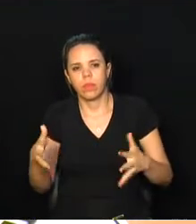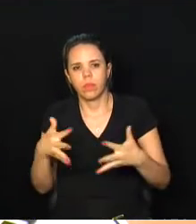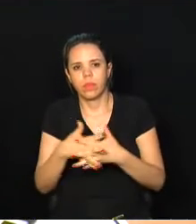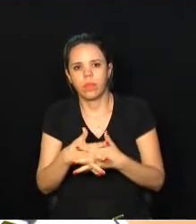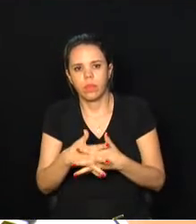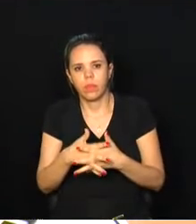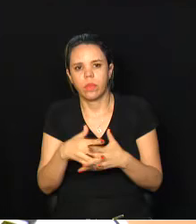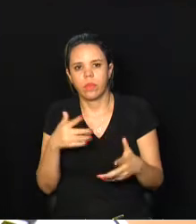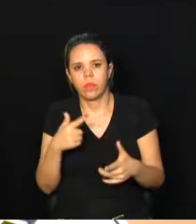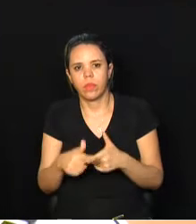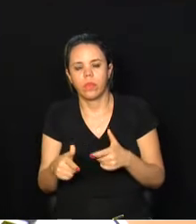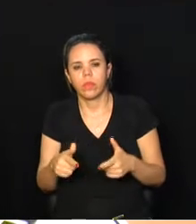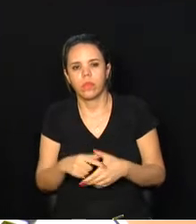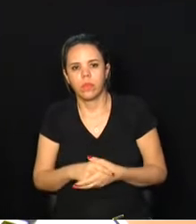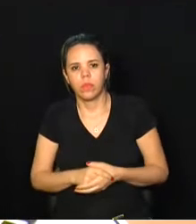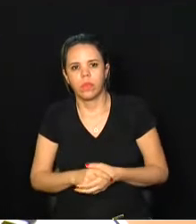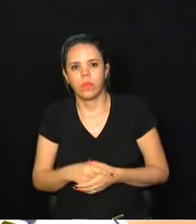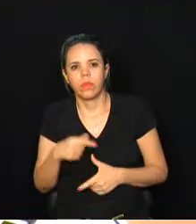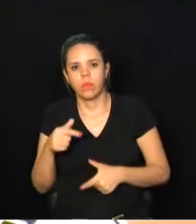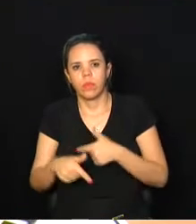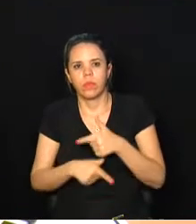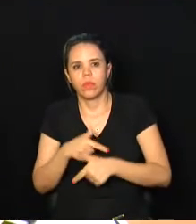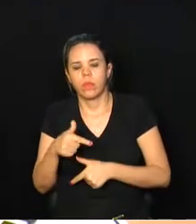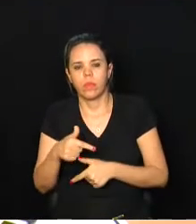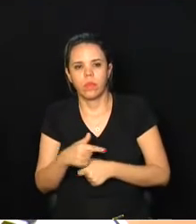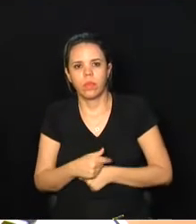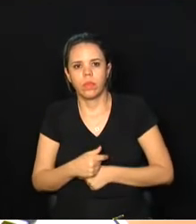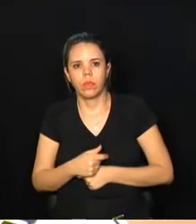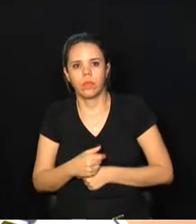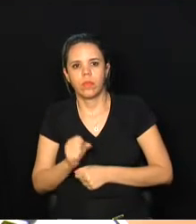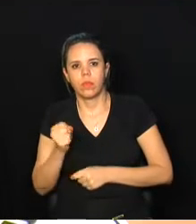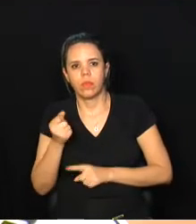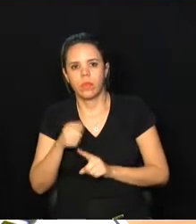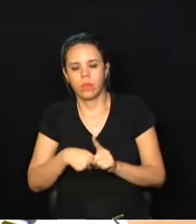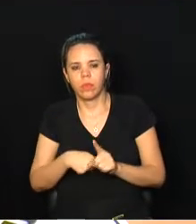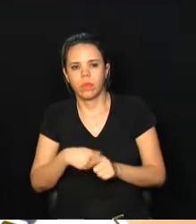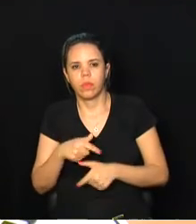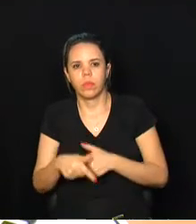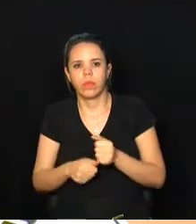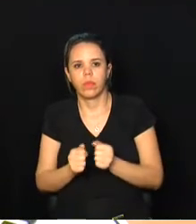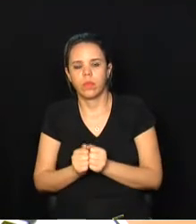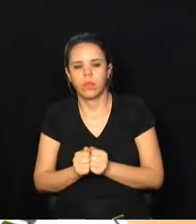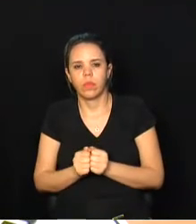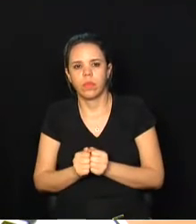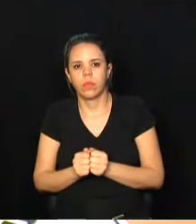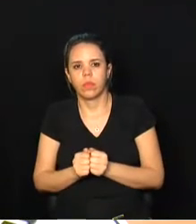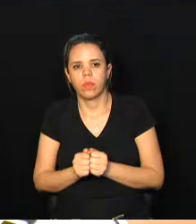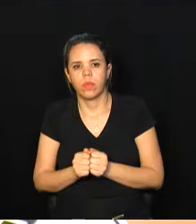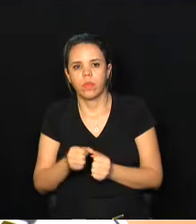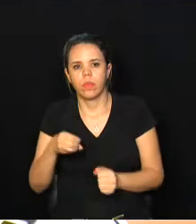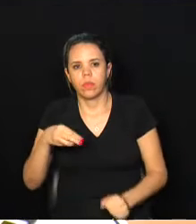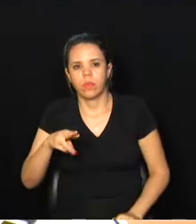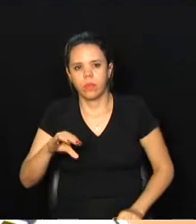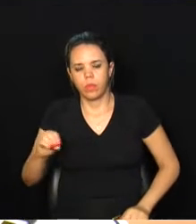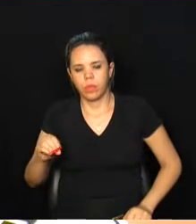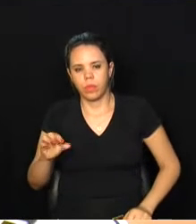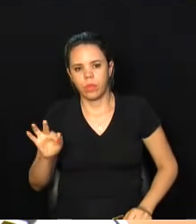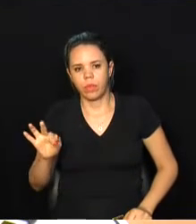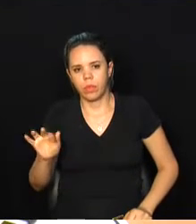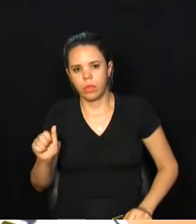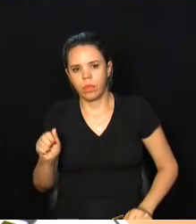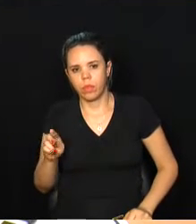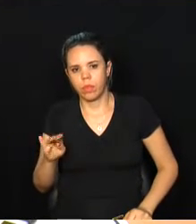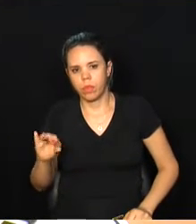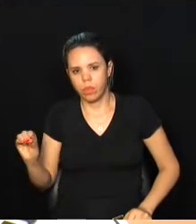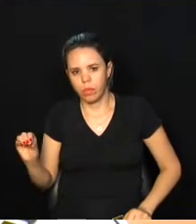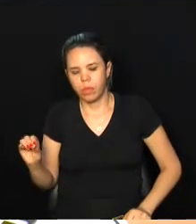grande problema. Então, a gente tem trabalhado aí nos últimos 8 meses aí bastante, principalmente com o Márcio e com o Fábio,